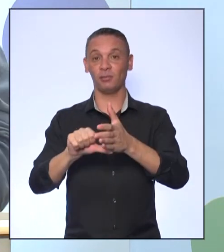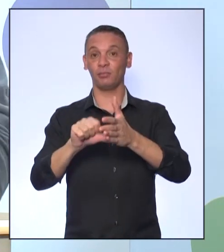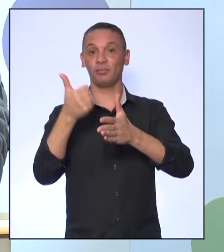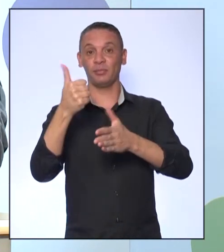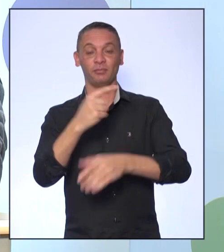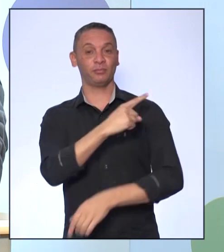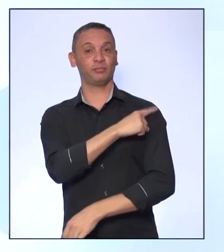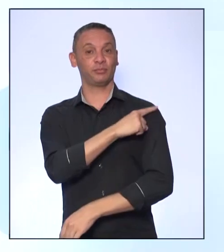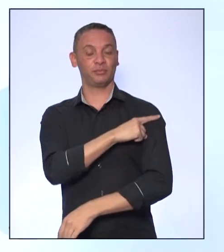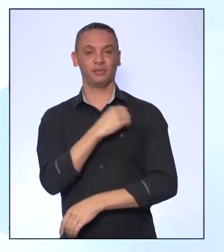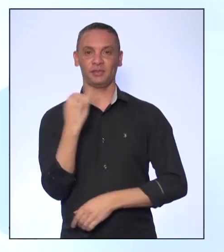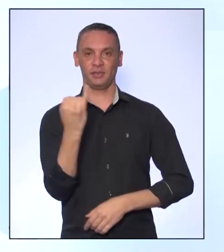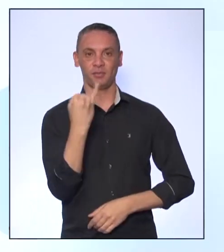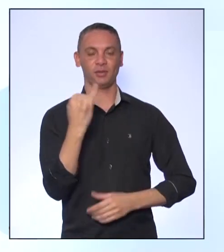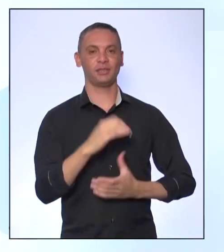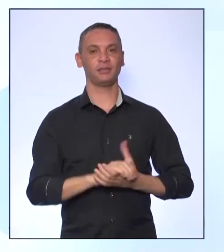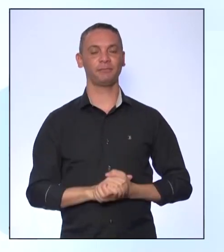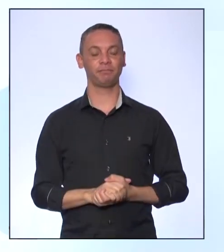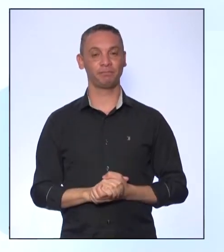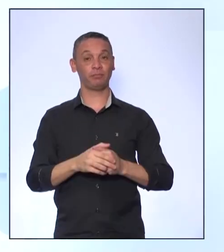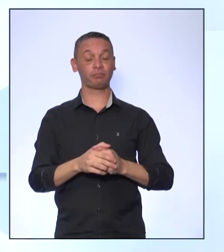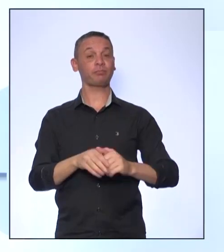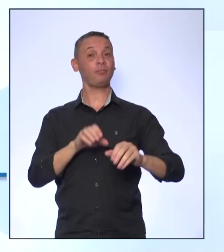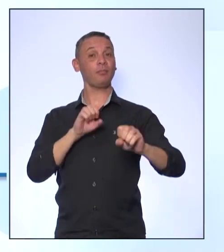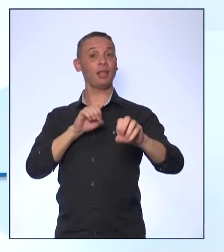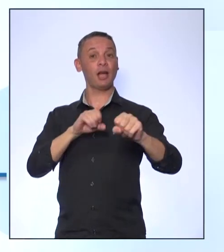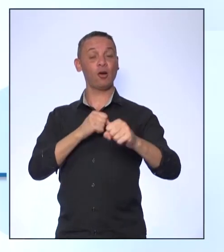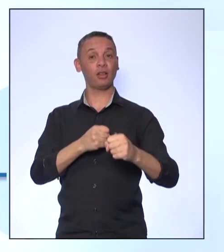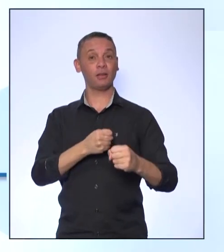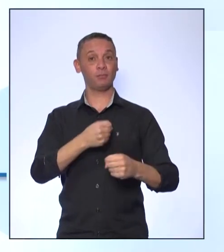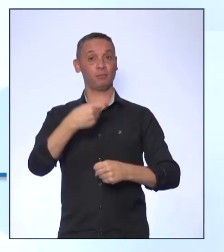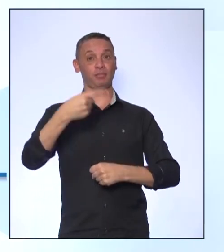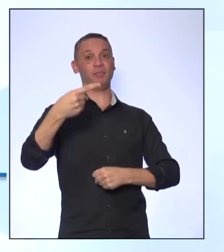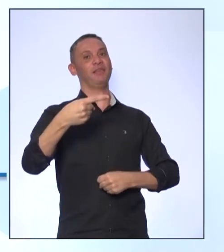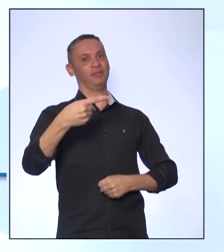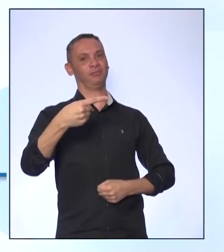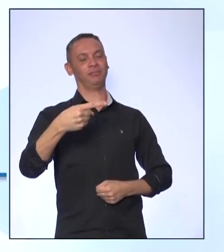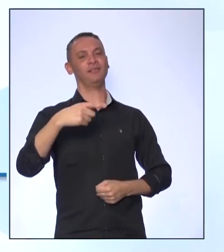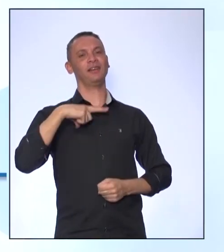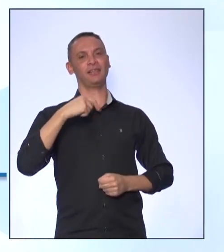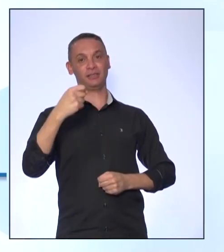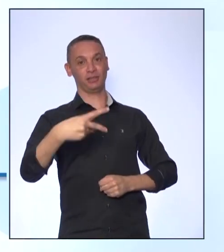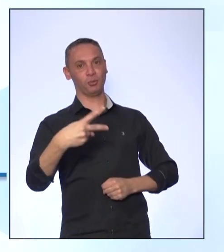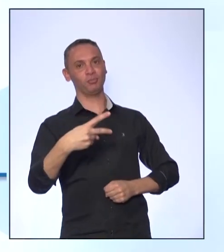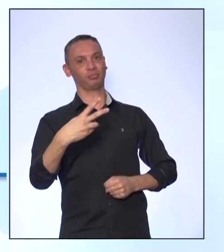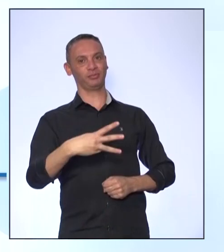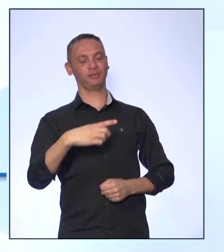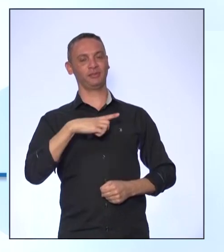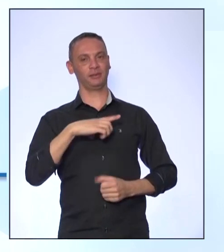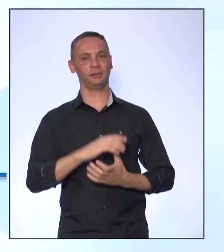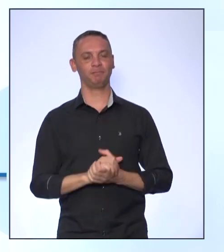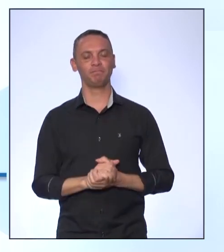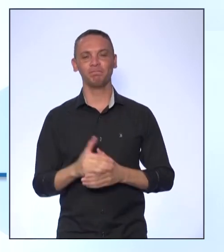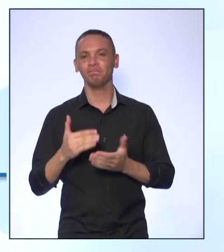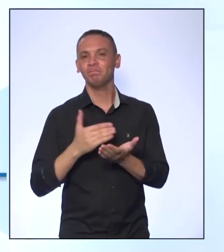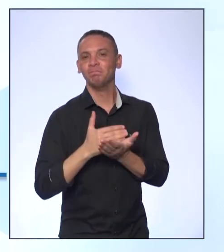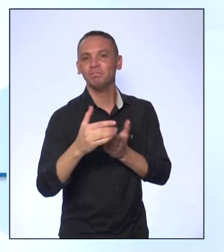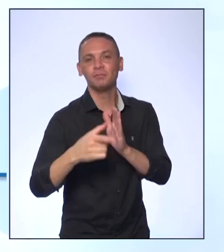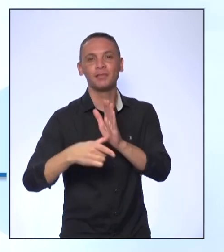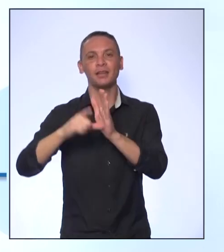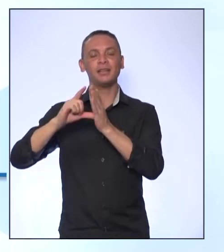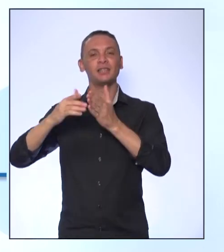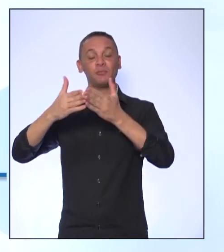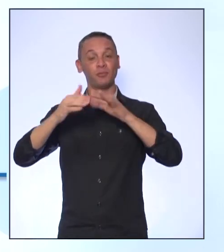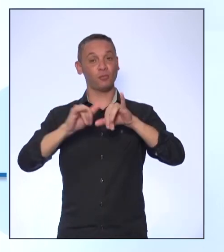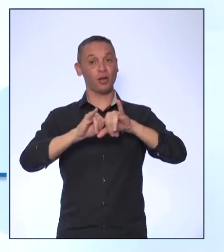ensino médio. Lembrando que essa é a aula parte 1, então nós teremos aí uma sequência. Antes de dar início à nossa aula, eu gostaria de